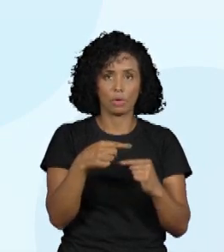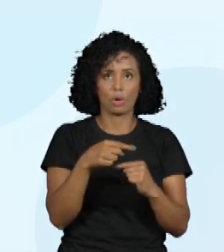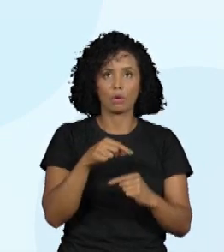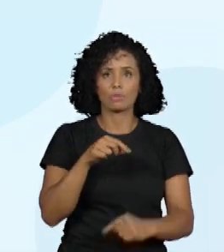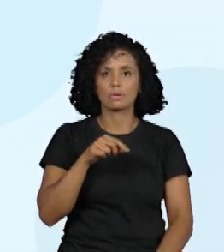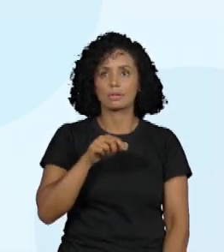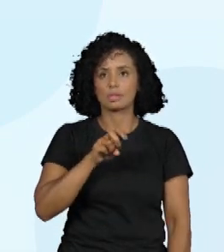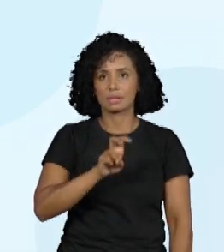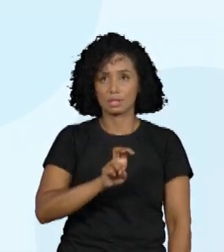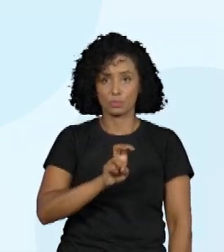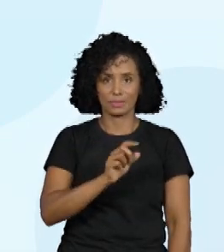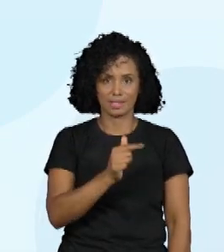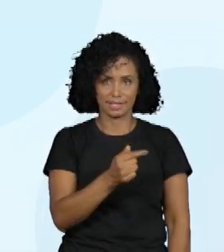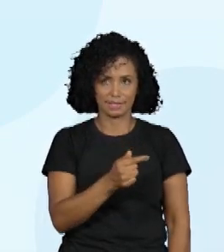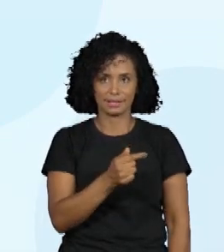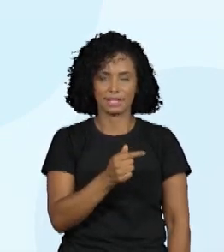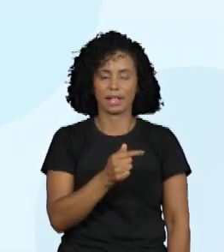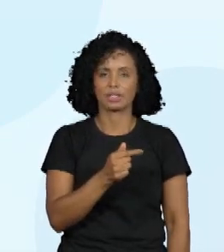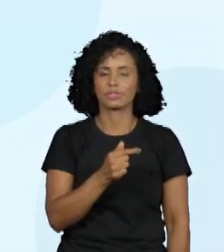57.